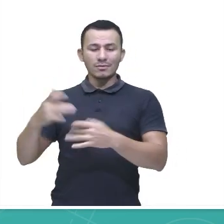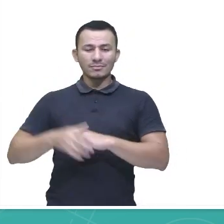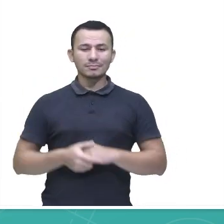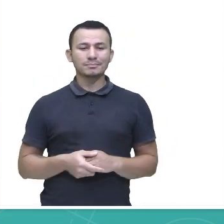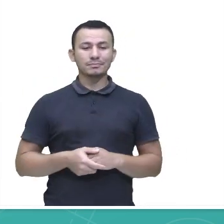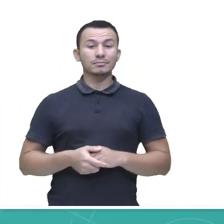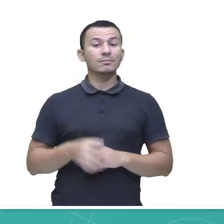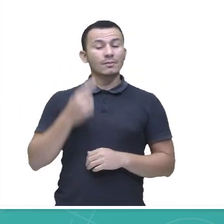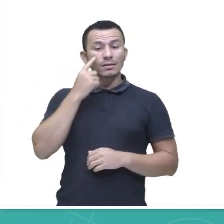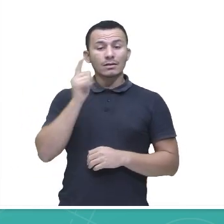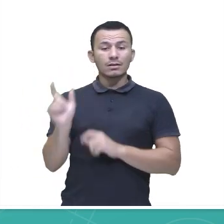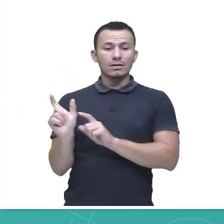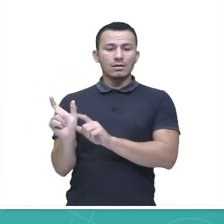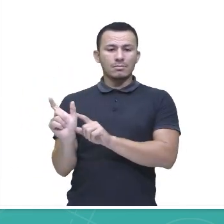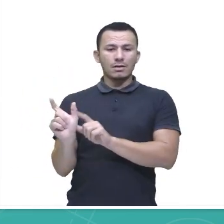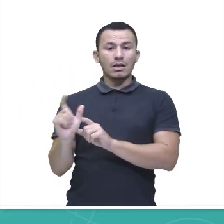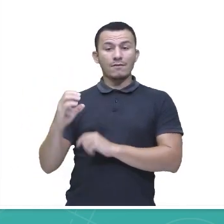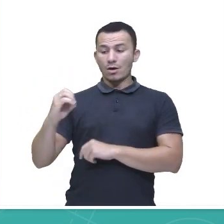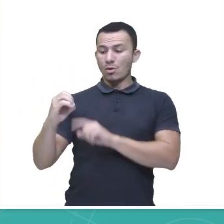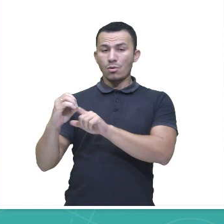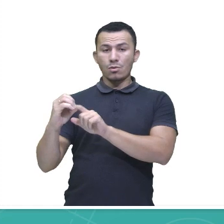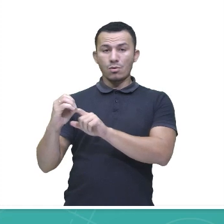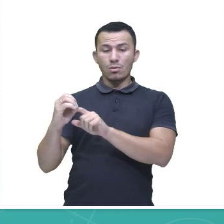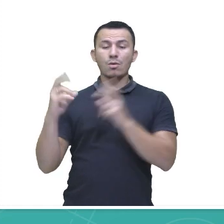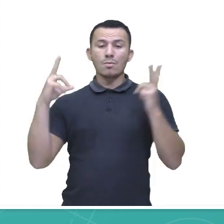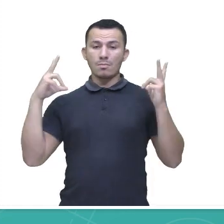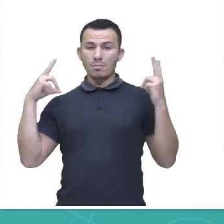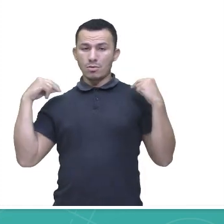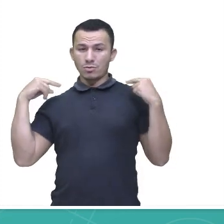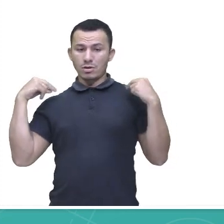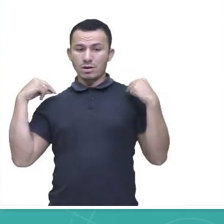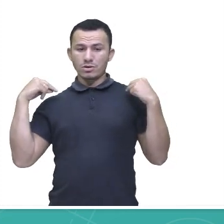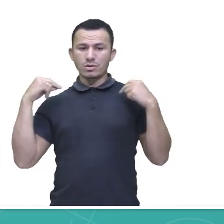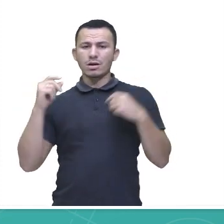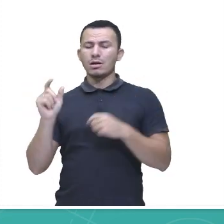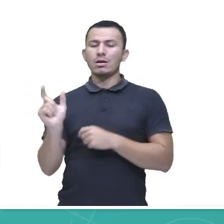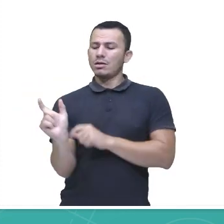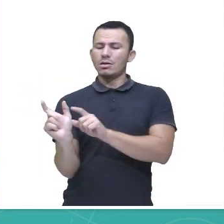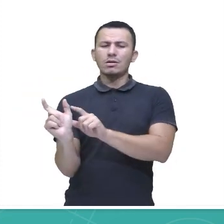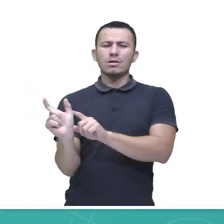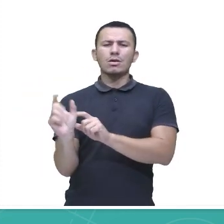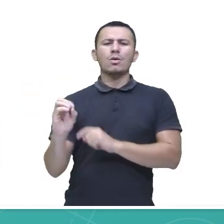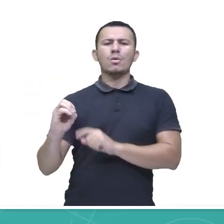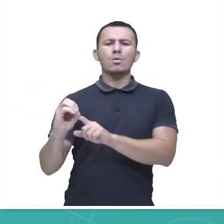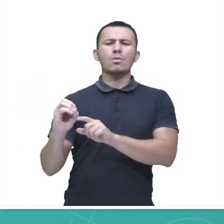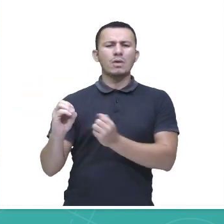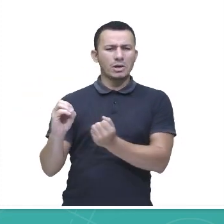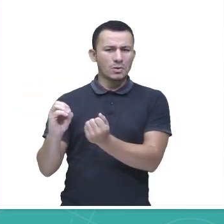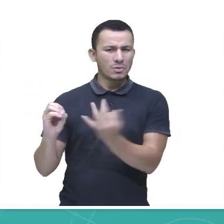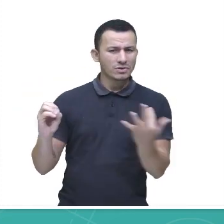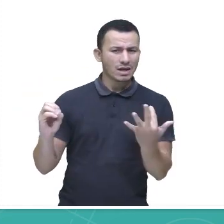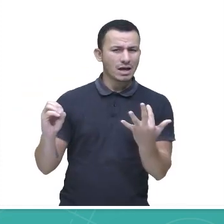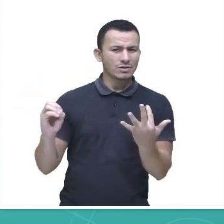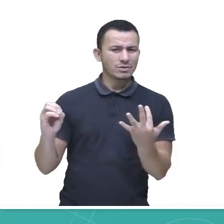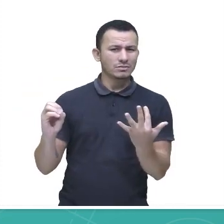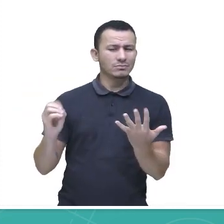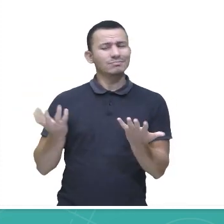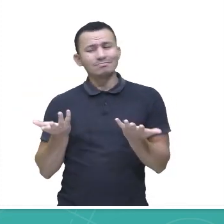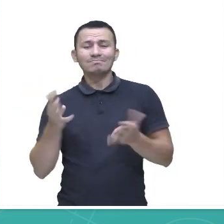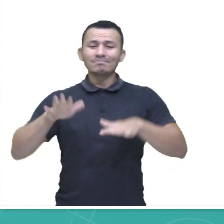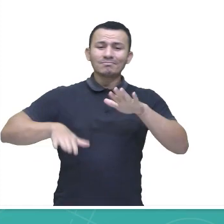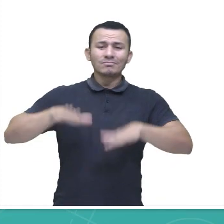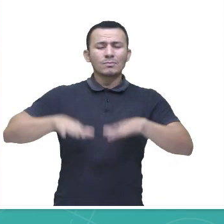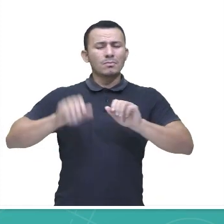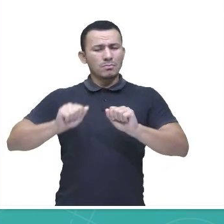palavrinha aqui, isso aqui é uma palavra, tá? O motorista. Me dá a ideia de quantidade? Até pode ter uma